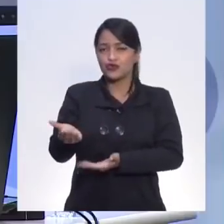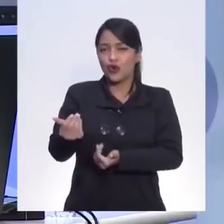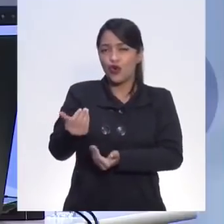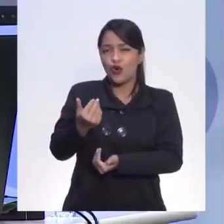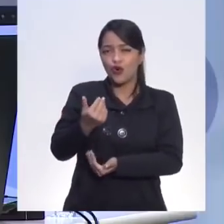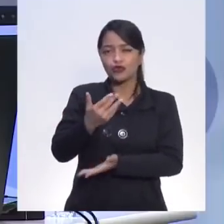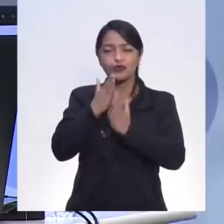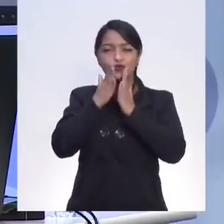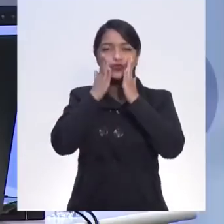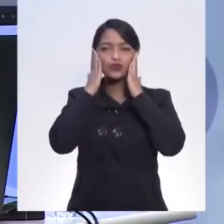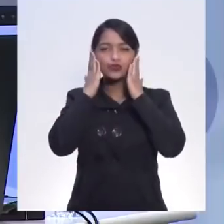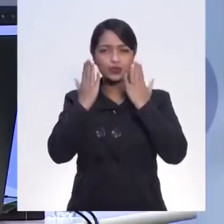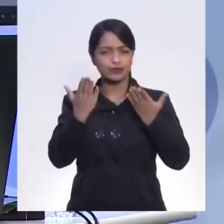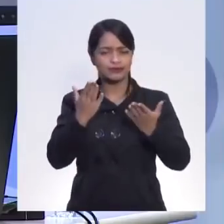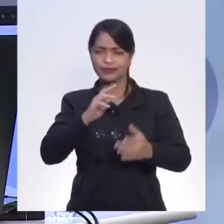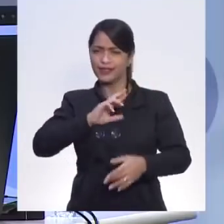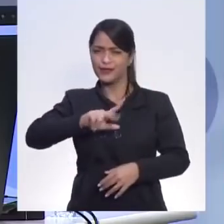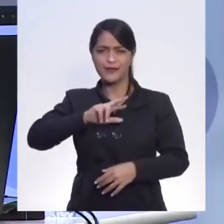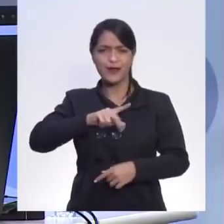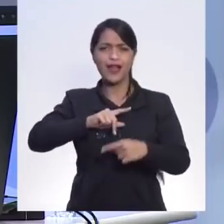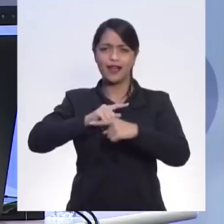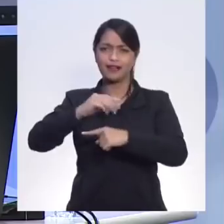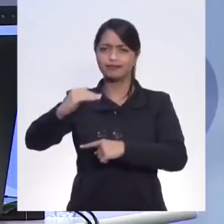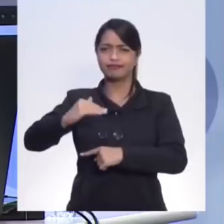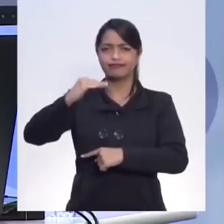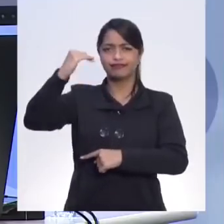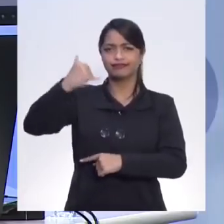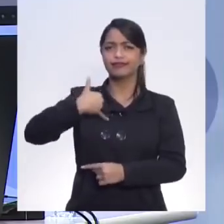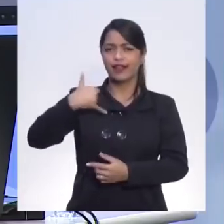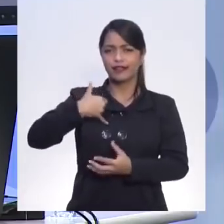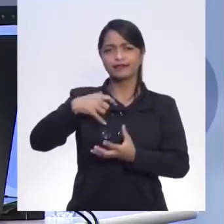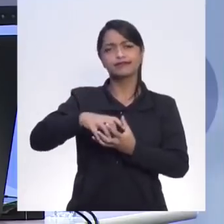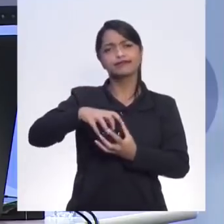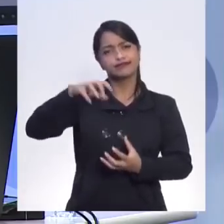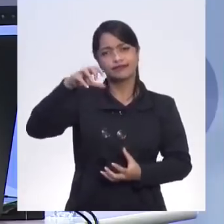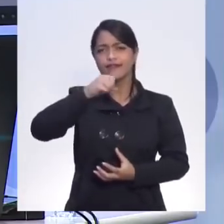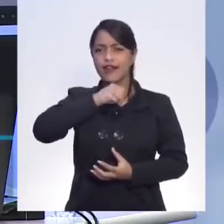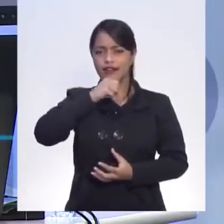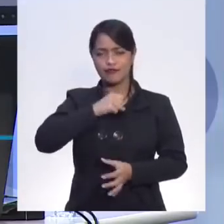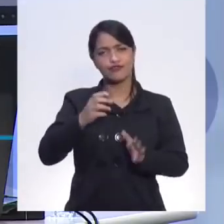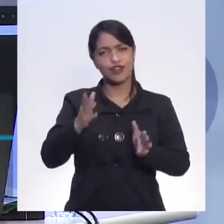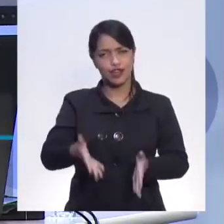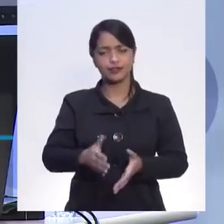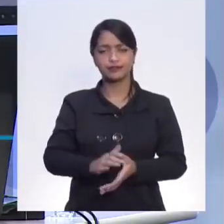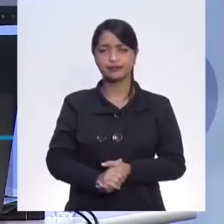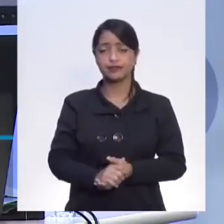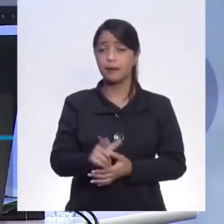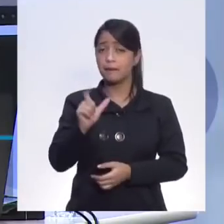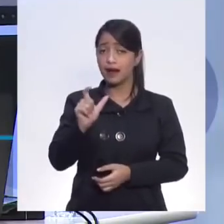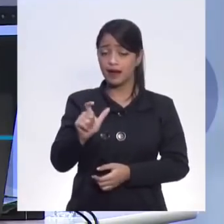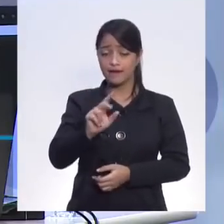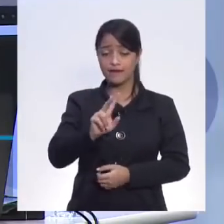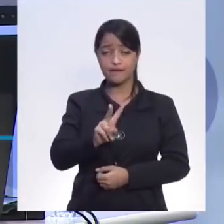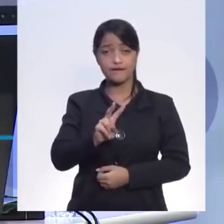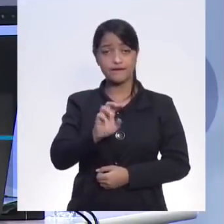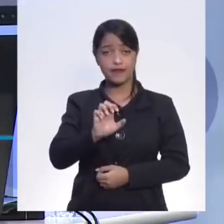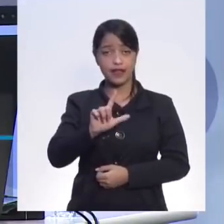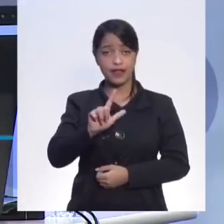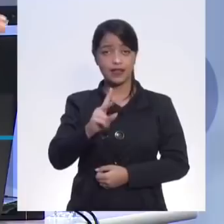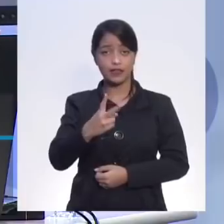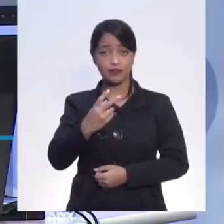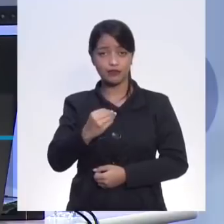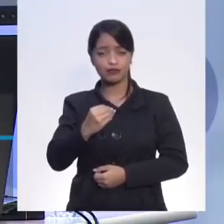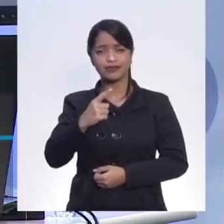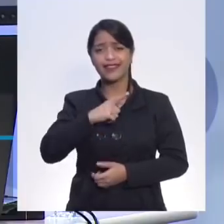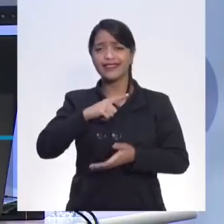é velho, entre aspas, né, gente? Porque essa palavra velha tem várias conotações aí, a gente aprendeu esse sentido figurado. Mas